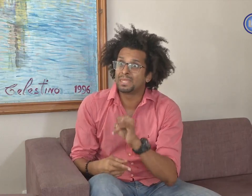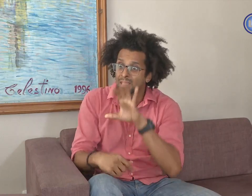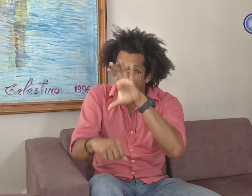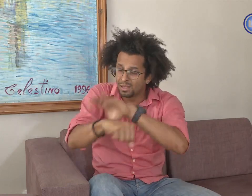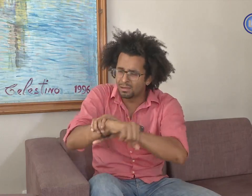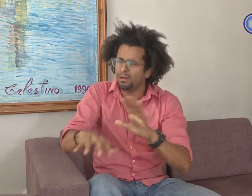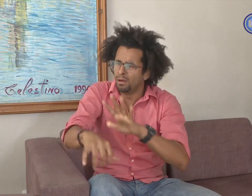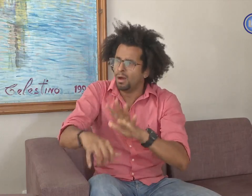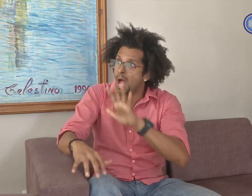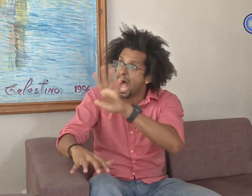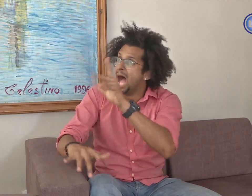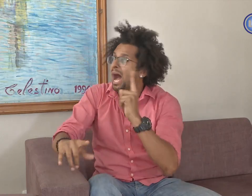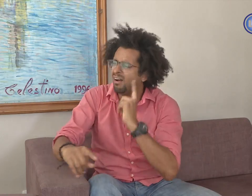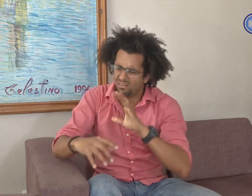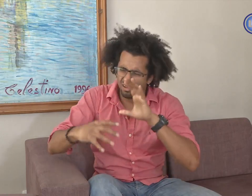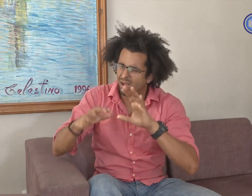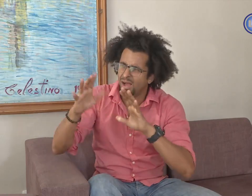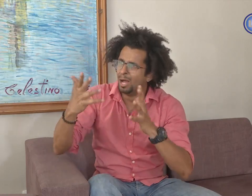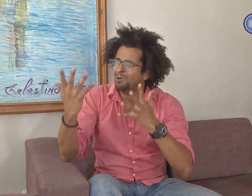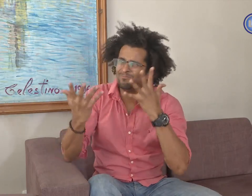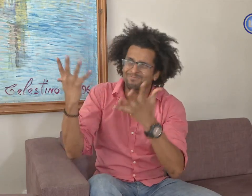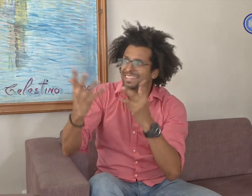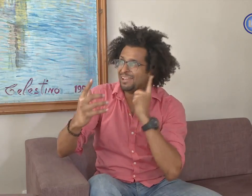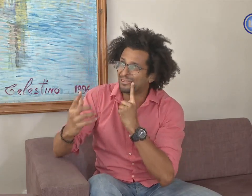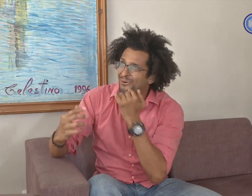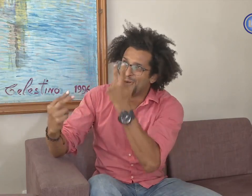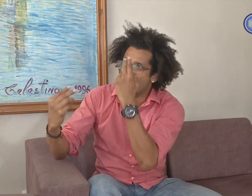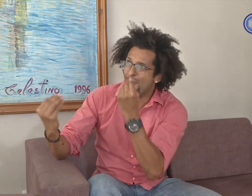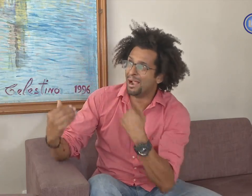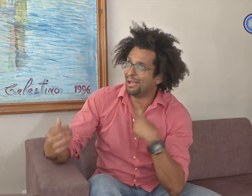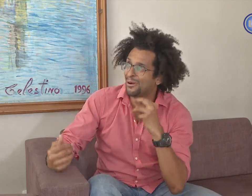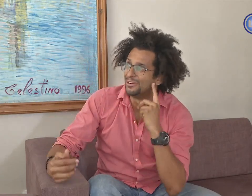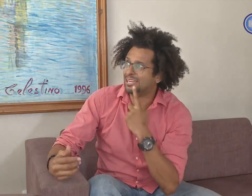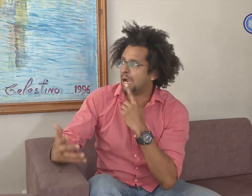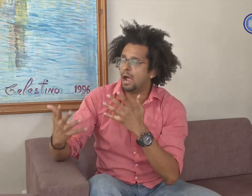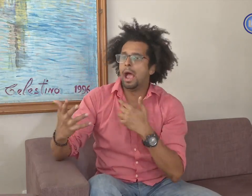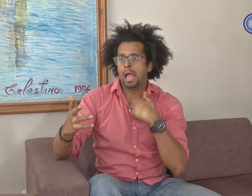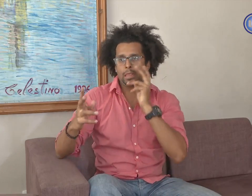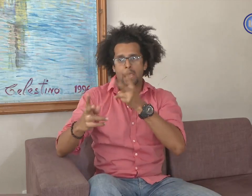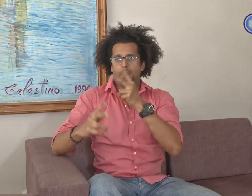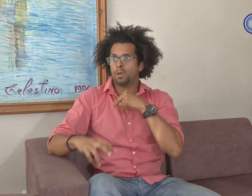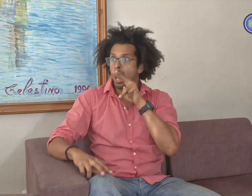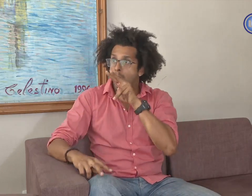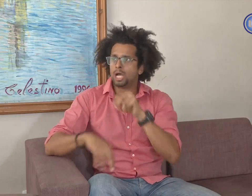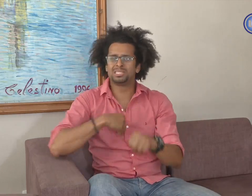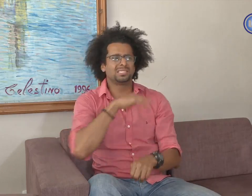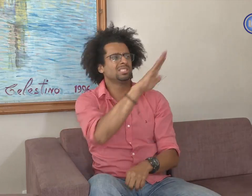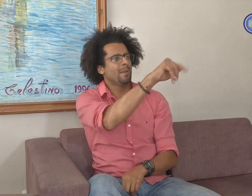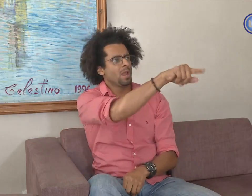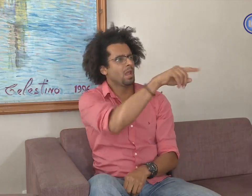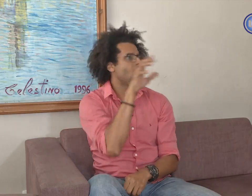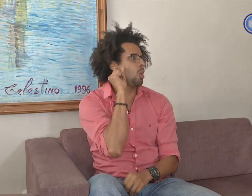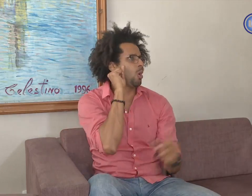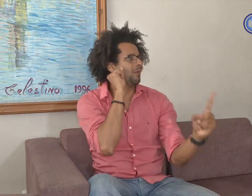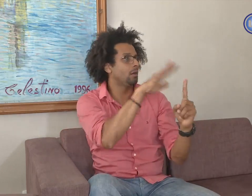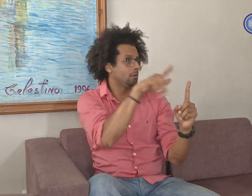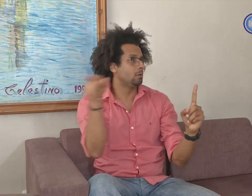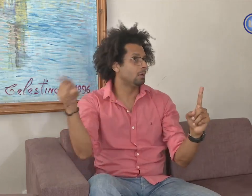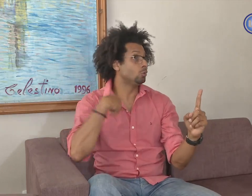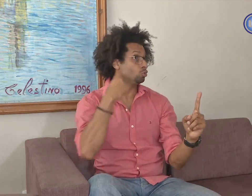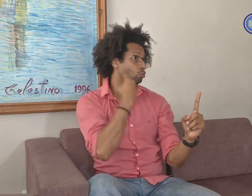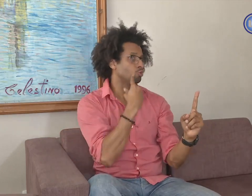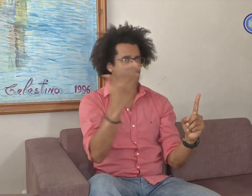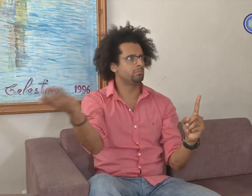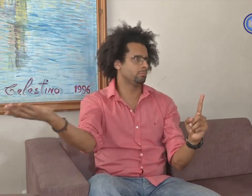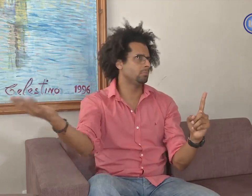mas se eu for tocar, eles podem se assustar, podem tomar um susto. E eu sempre que vejo, eu acho melhor chamar um